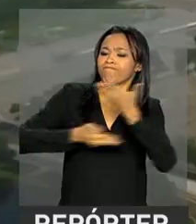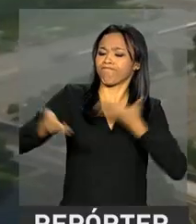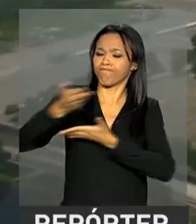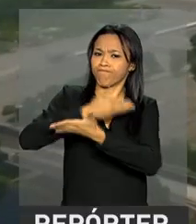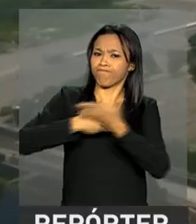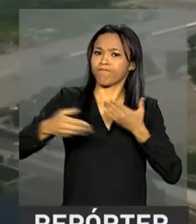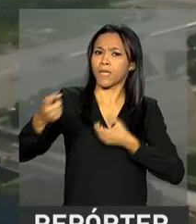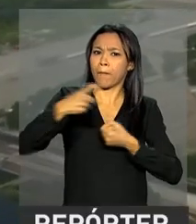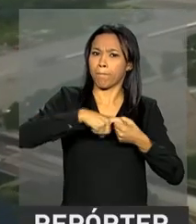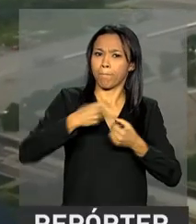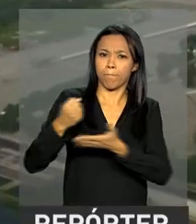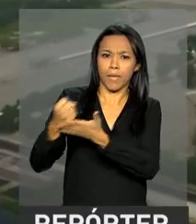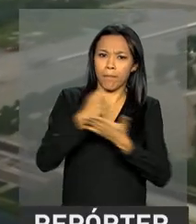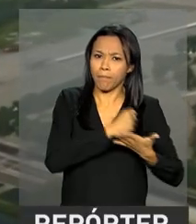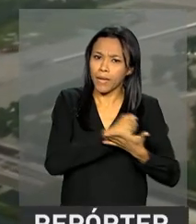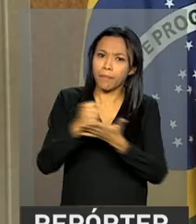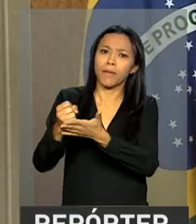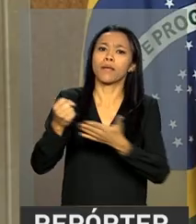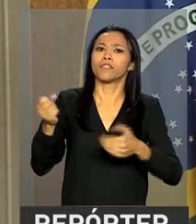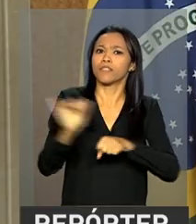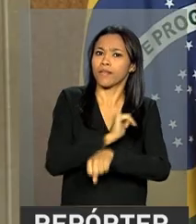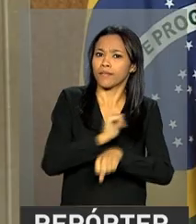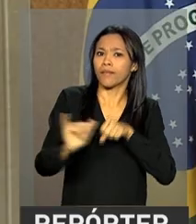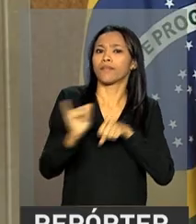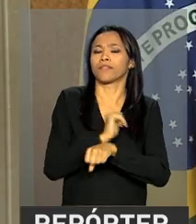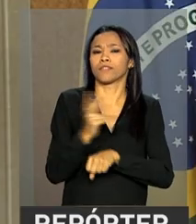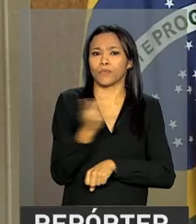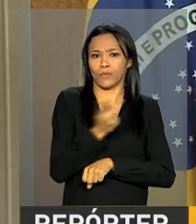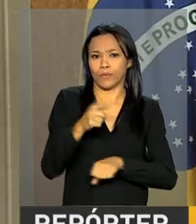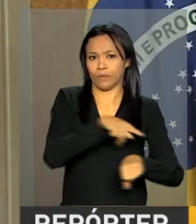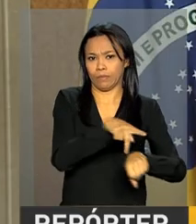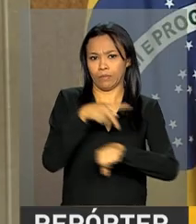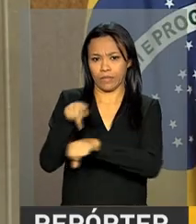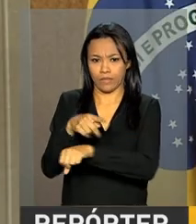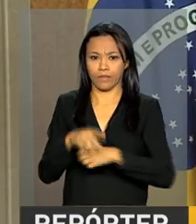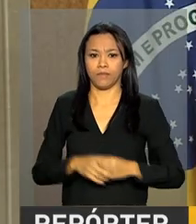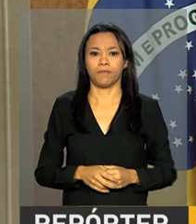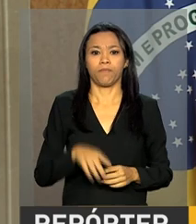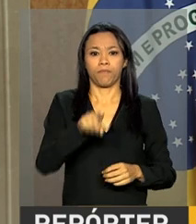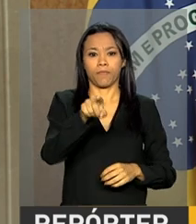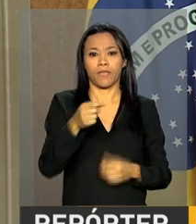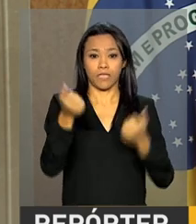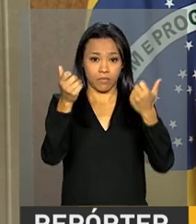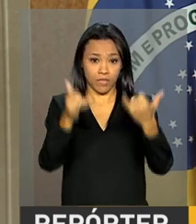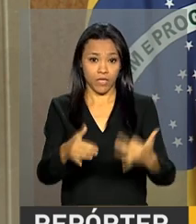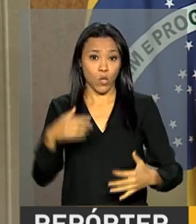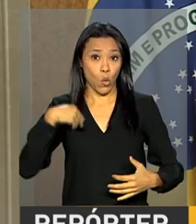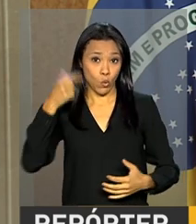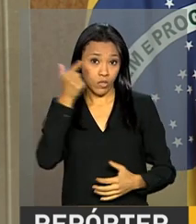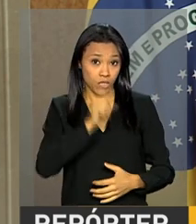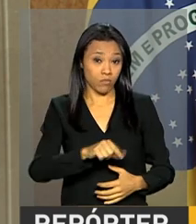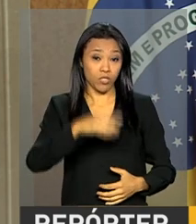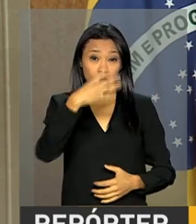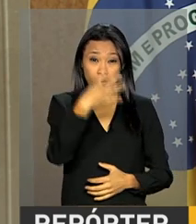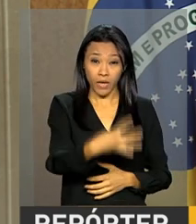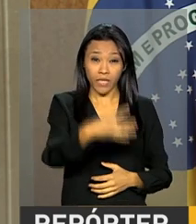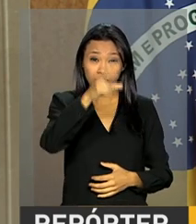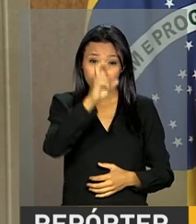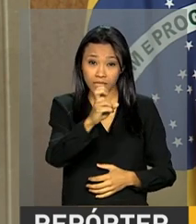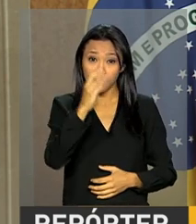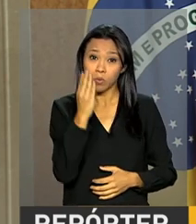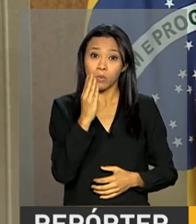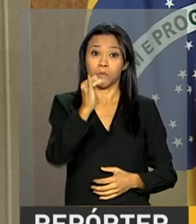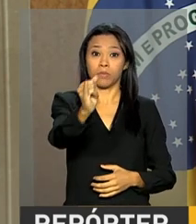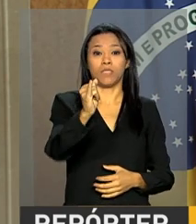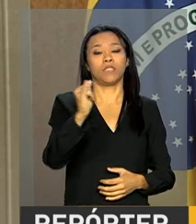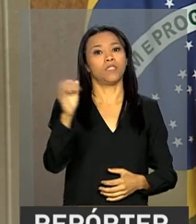parceria estratégica global. Conseguimos chegar a um patamar de 45 bilhões de dólares